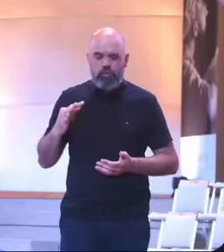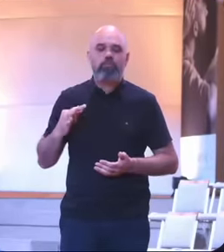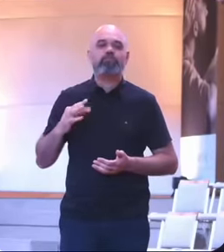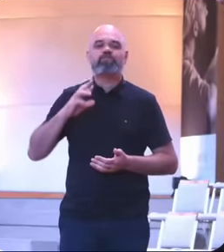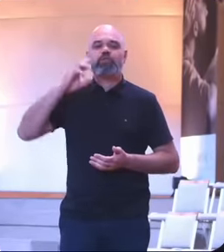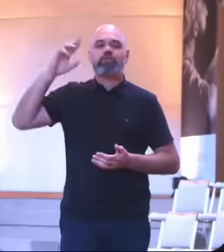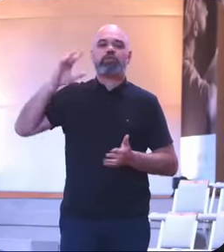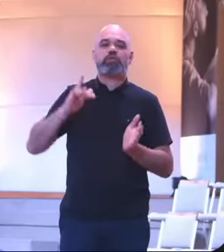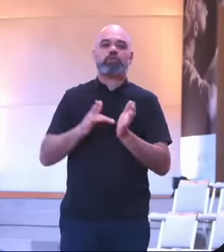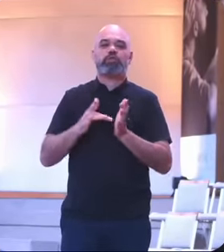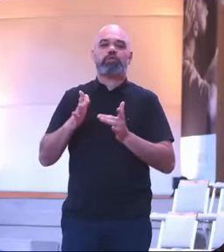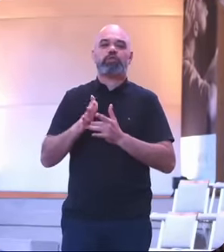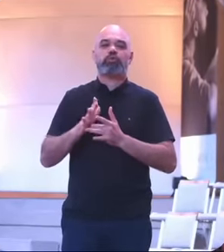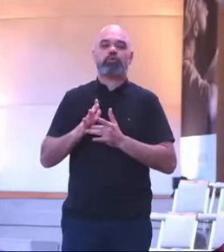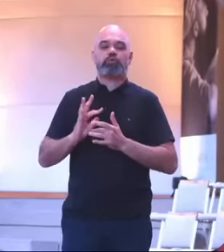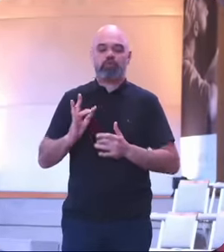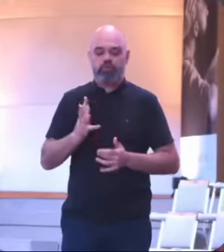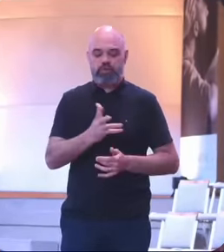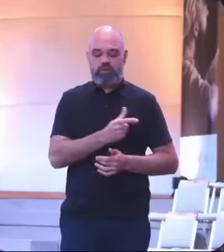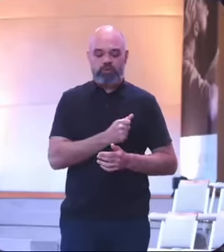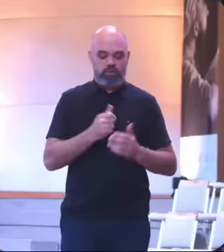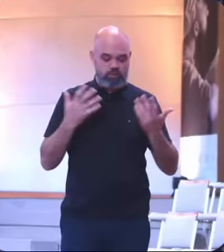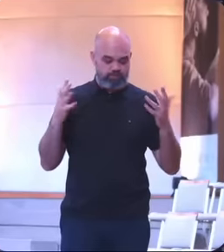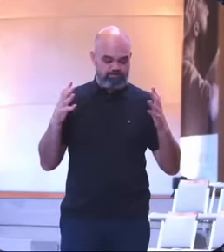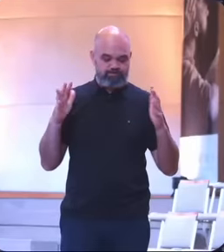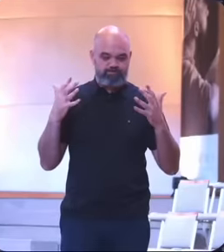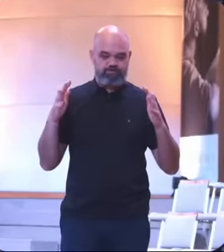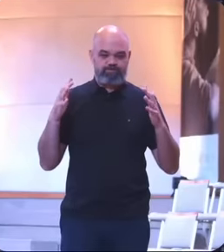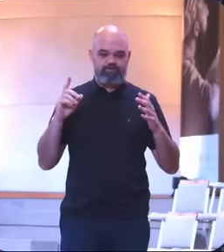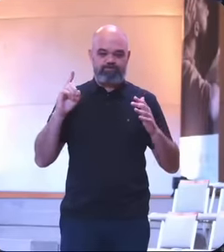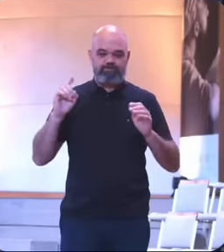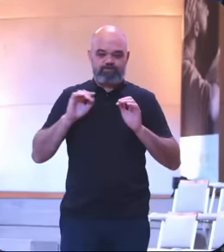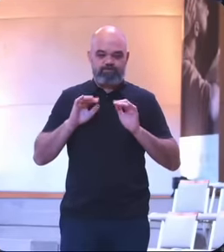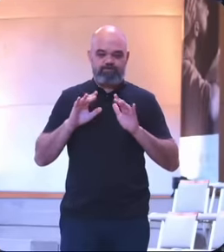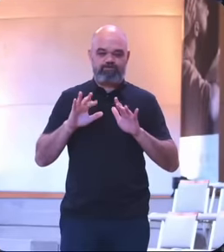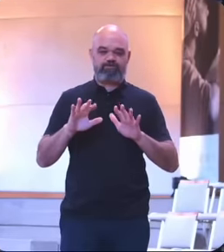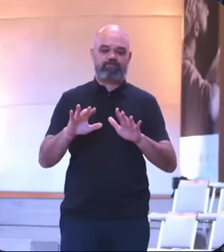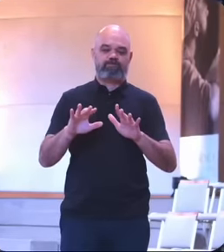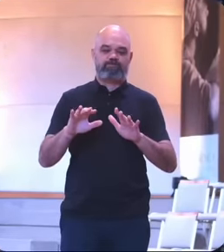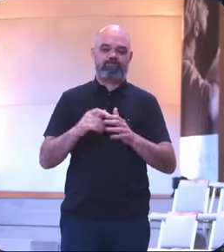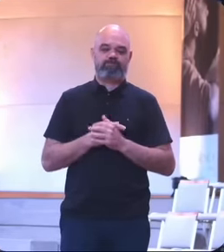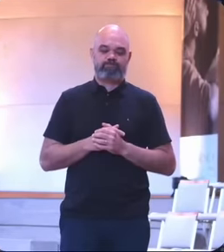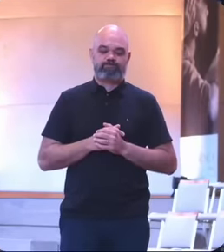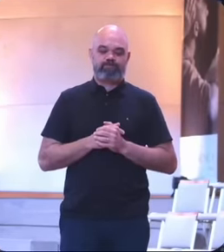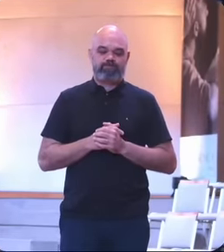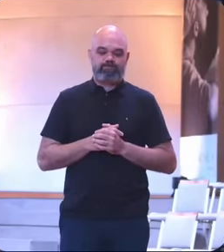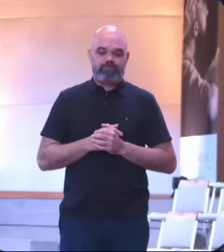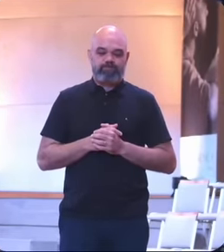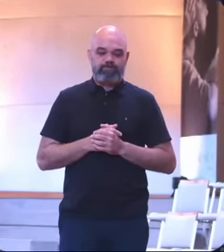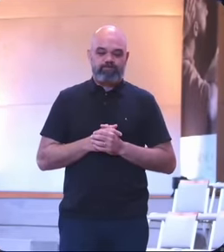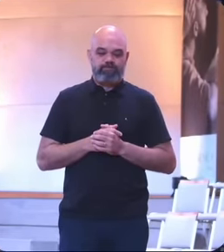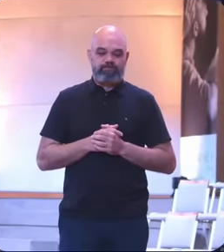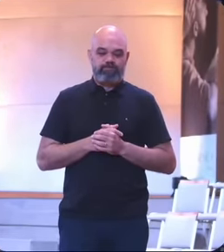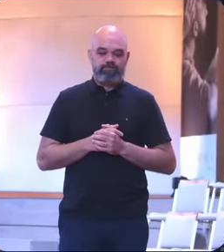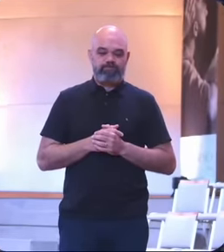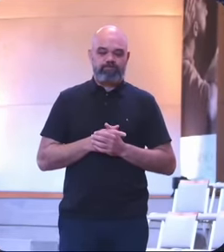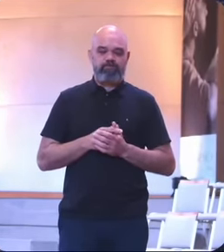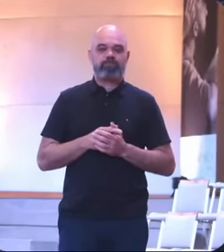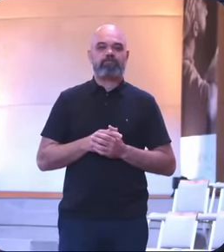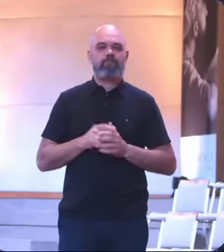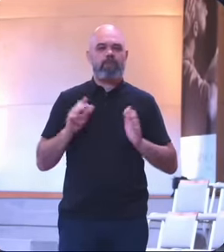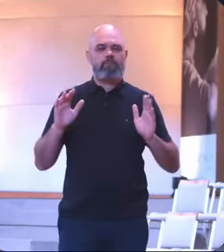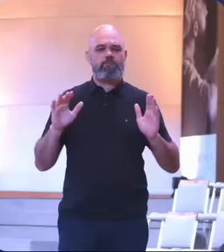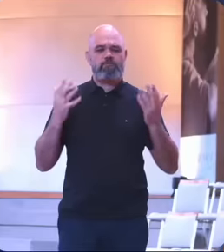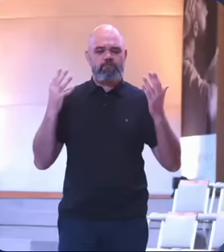Gustavo. Que alegria, querido. Que Deus te abençoe, viu? Tá? É